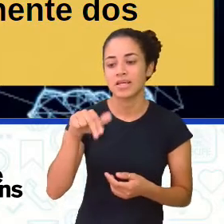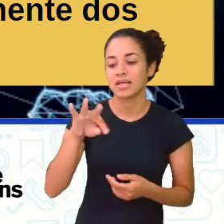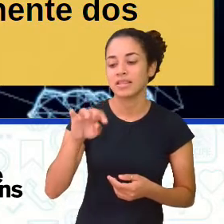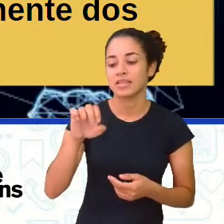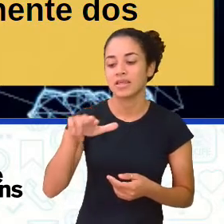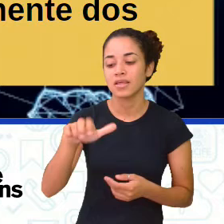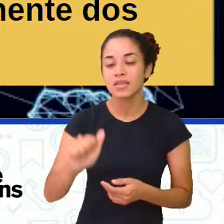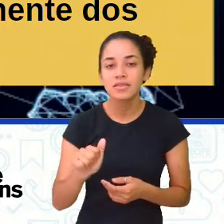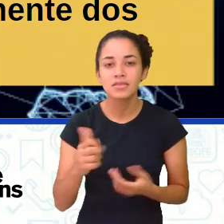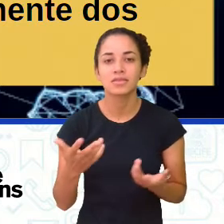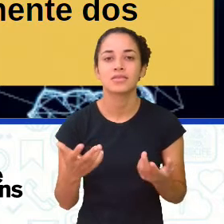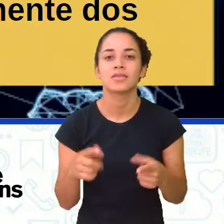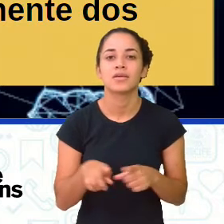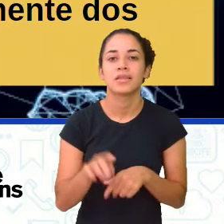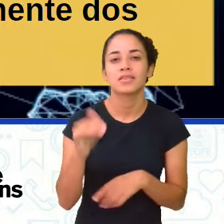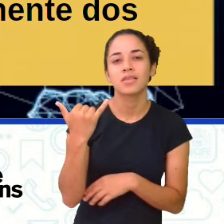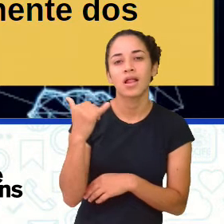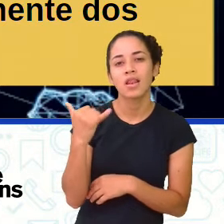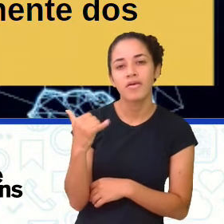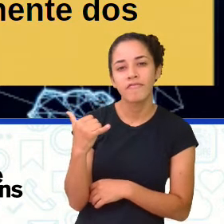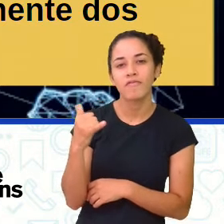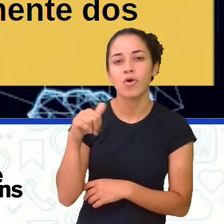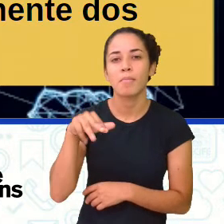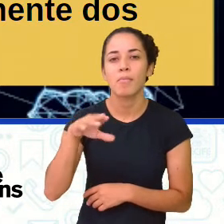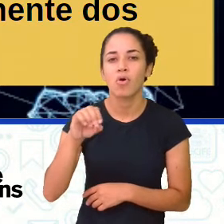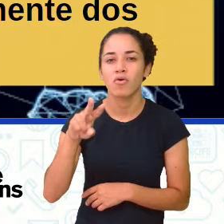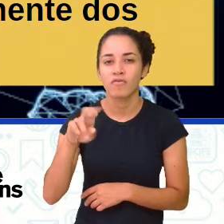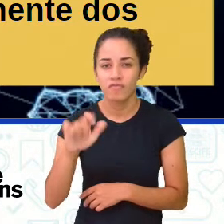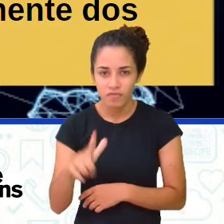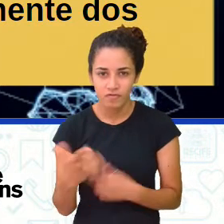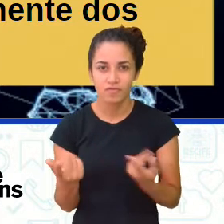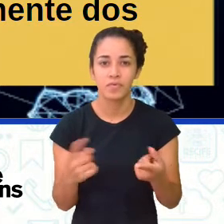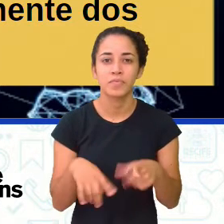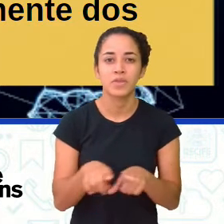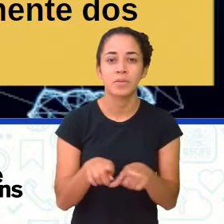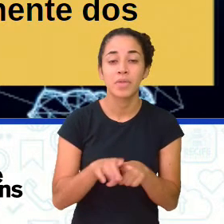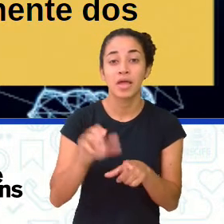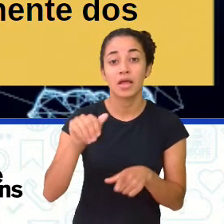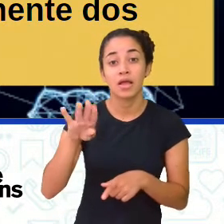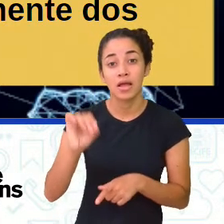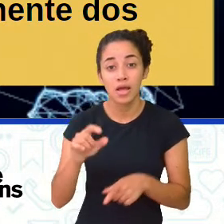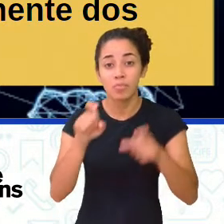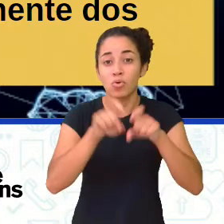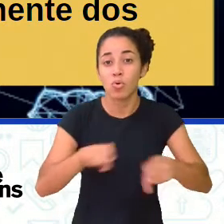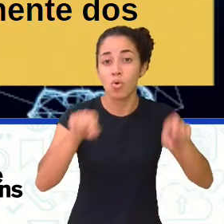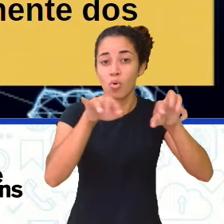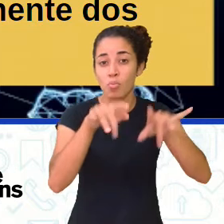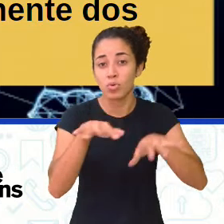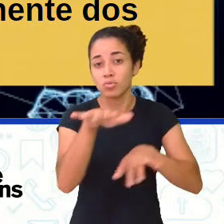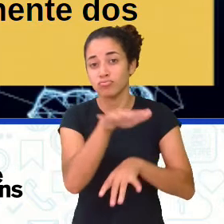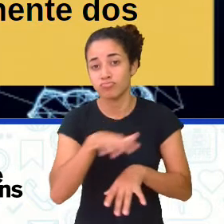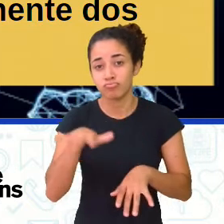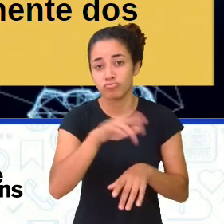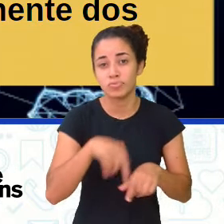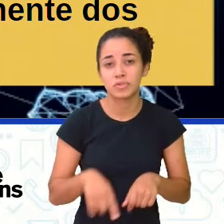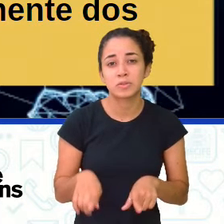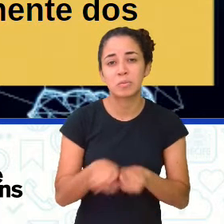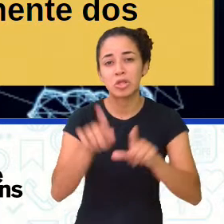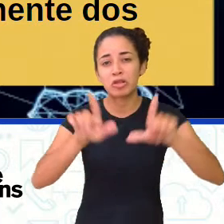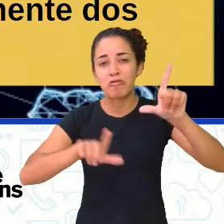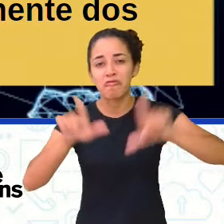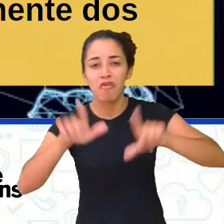via satélites, telefonia móvel, cabos de fibra óptica, rede de computadores, de satélites de